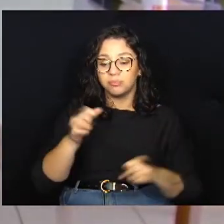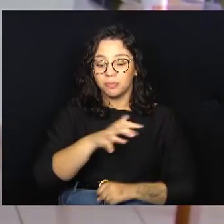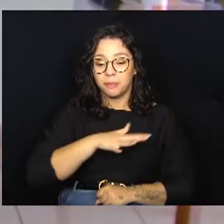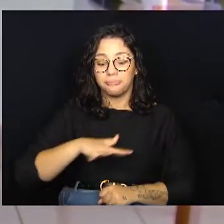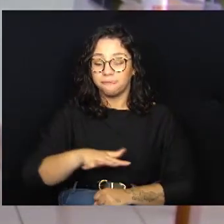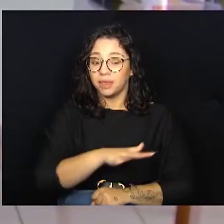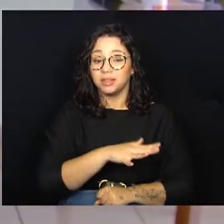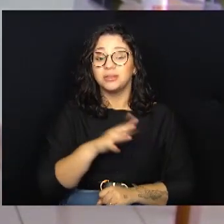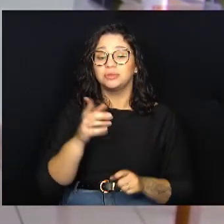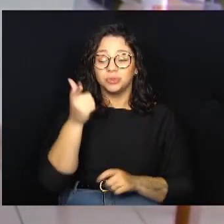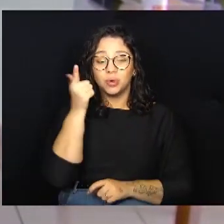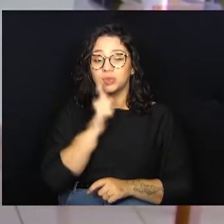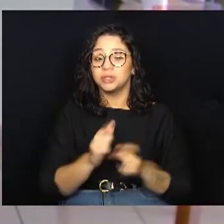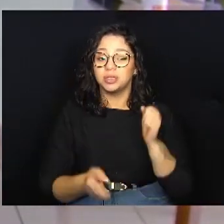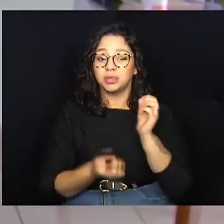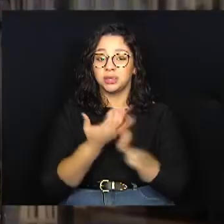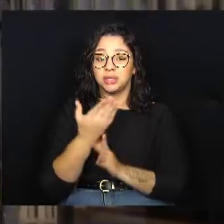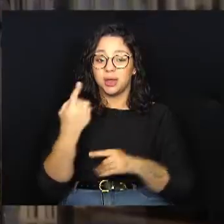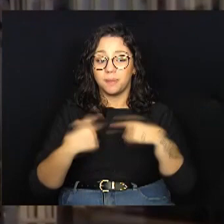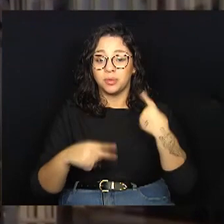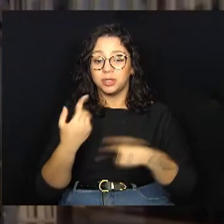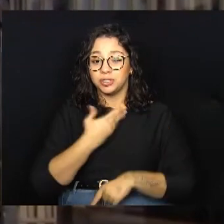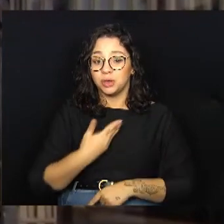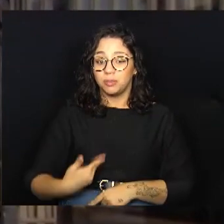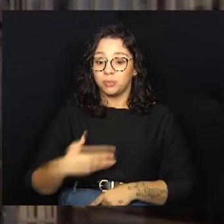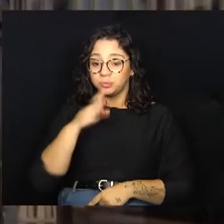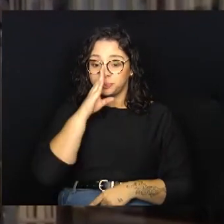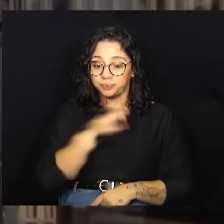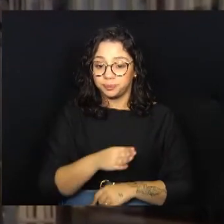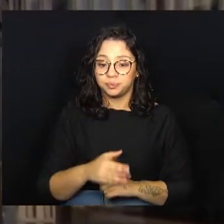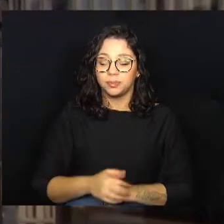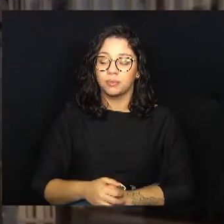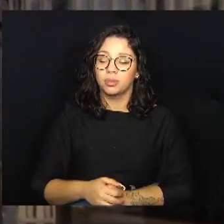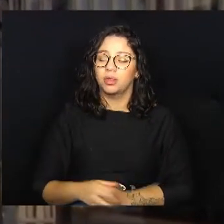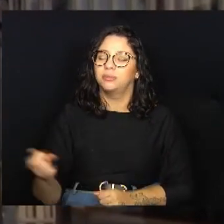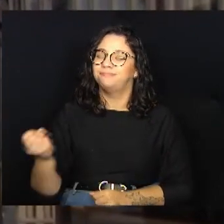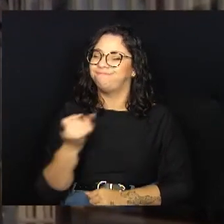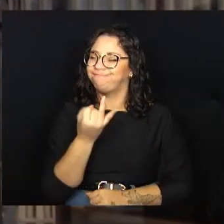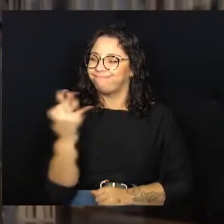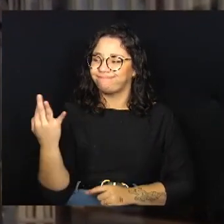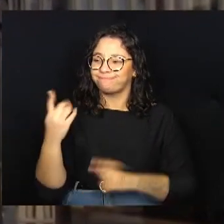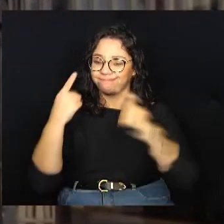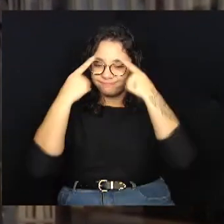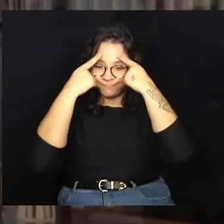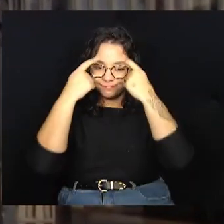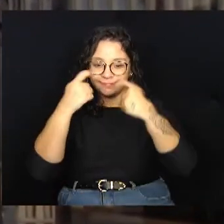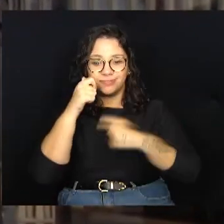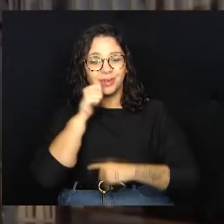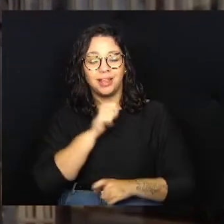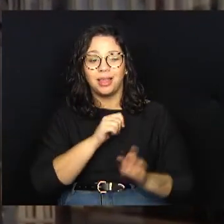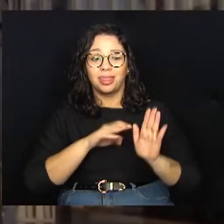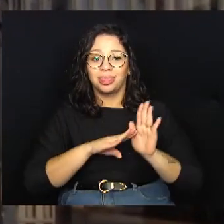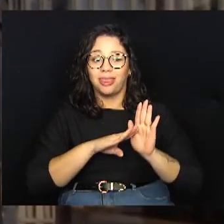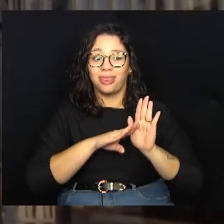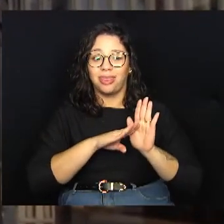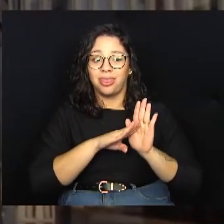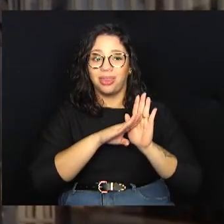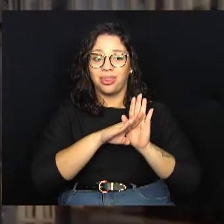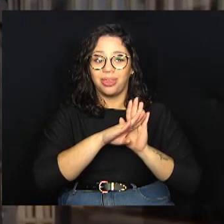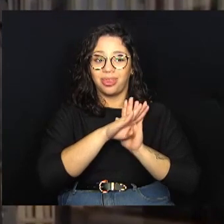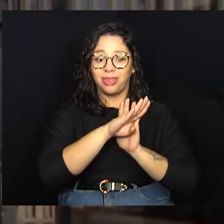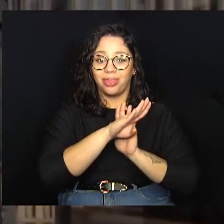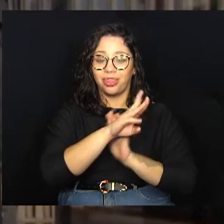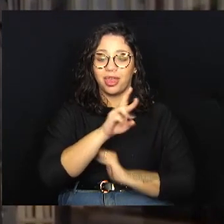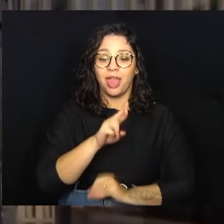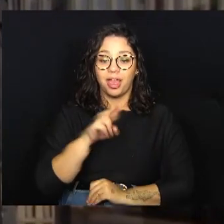pensar em políticas públicas mais direcionadas, Os números de violência contra a mulher não param de aumentar na RMC.